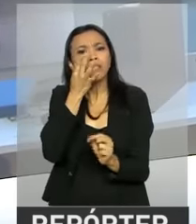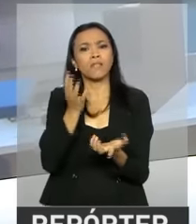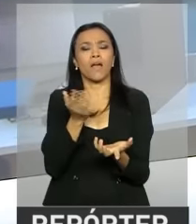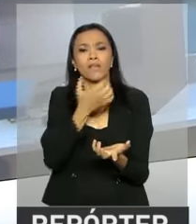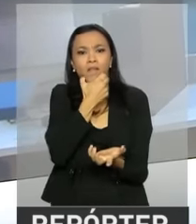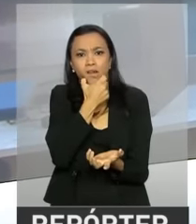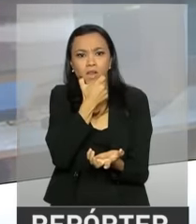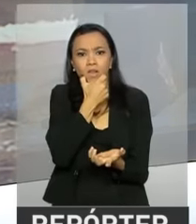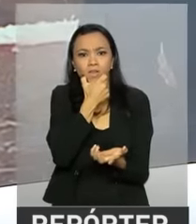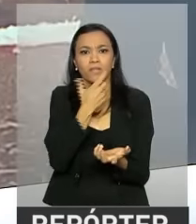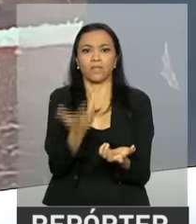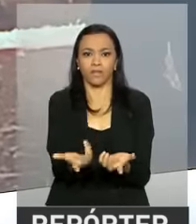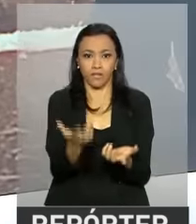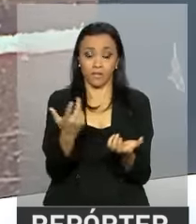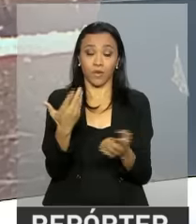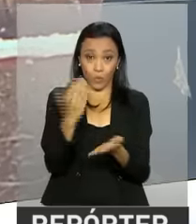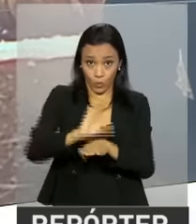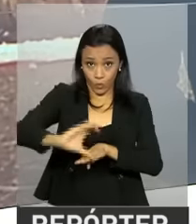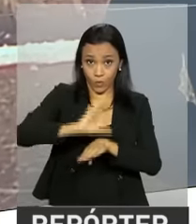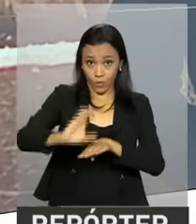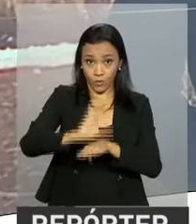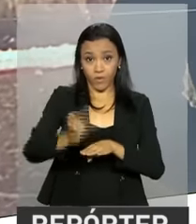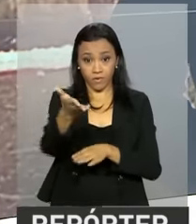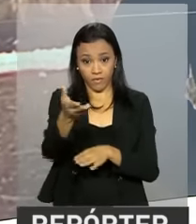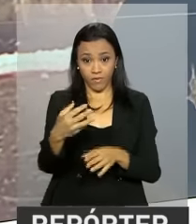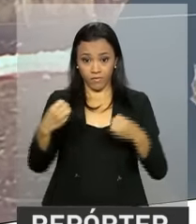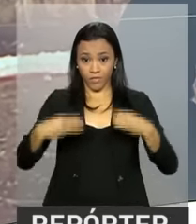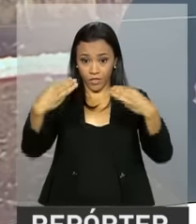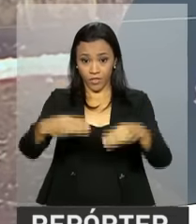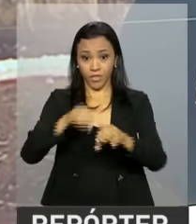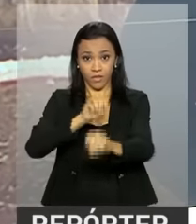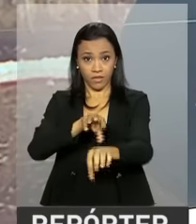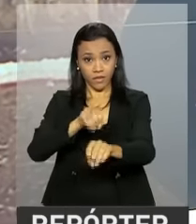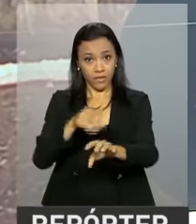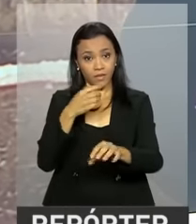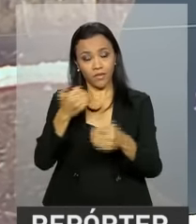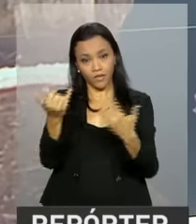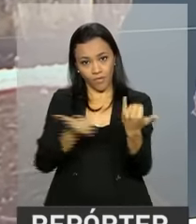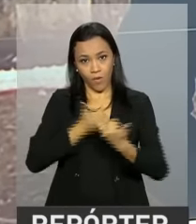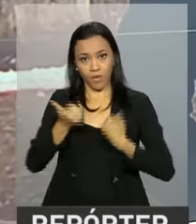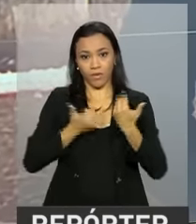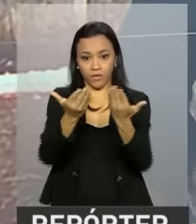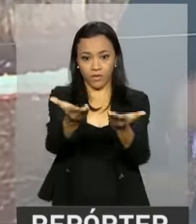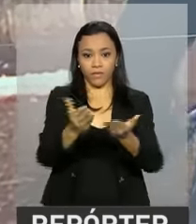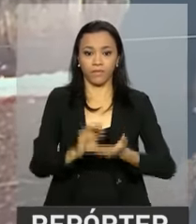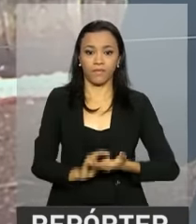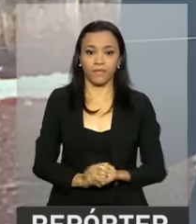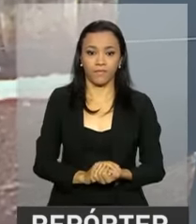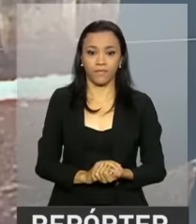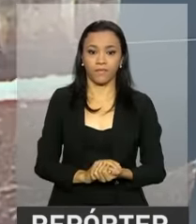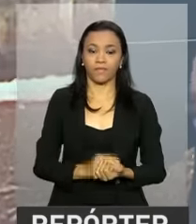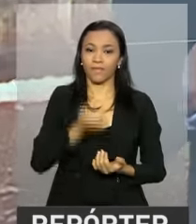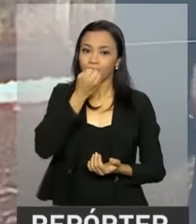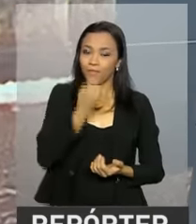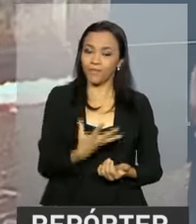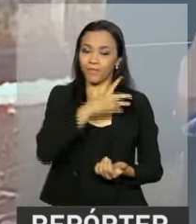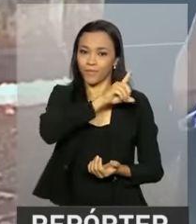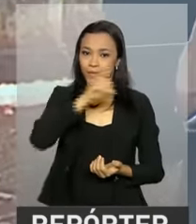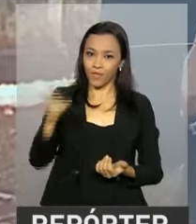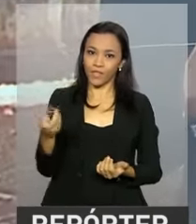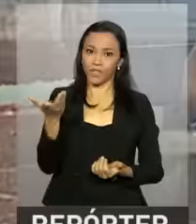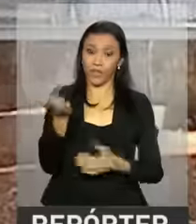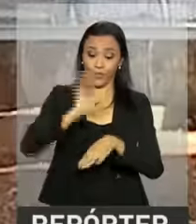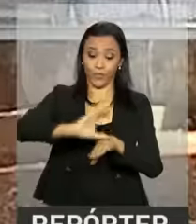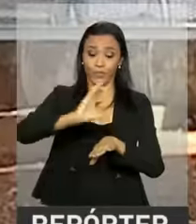Fronteiras vamos falar com Nei Pereira que está no Ministério da Educação e traz os detalhes pra gente oi Nei Bom dia Renata os